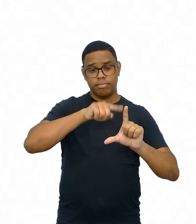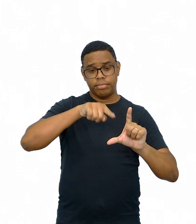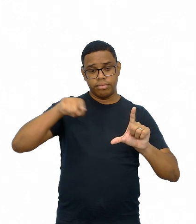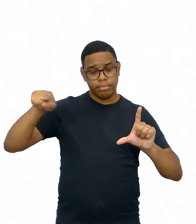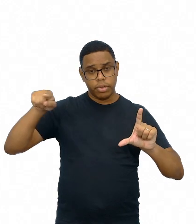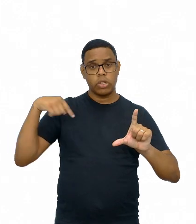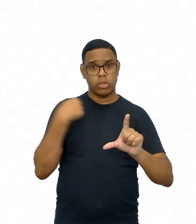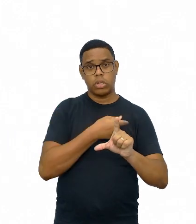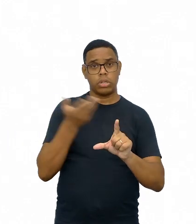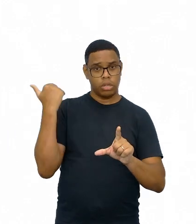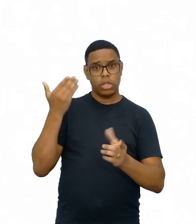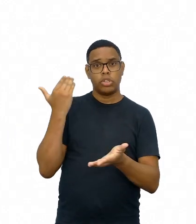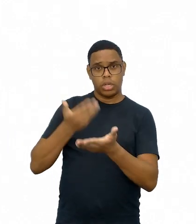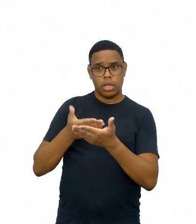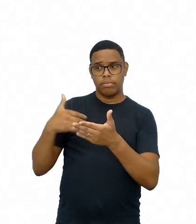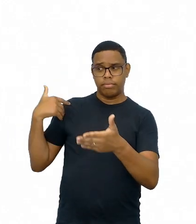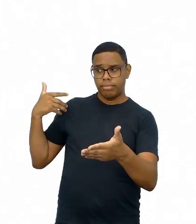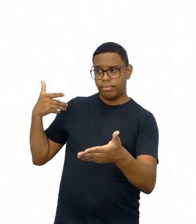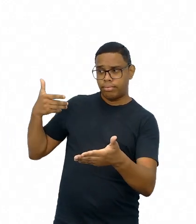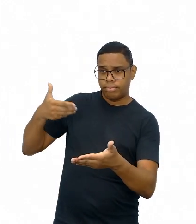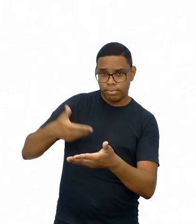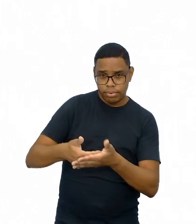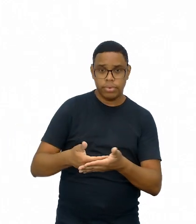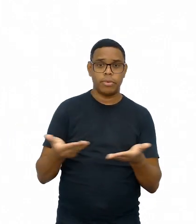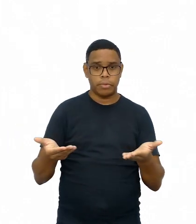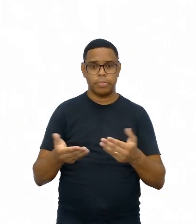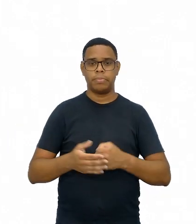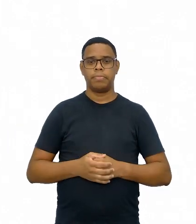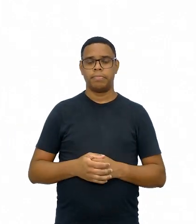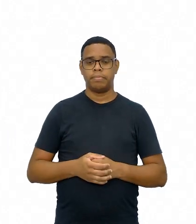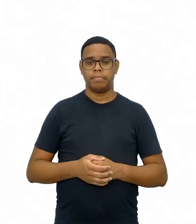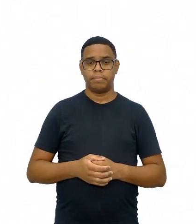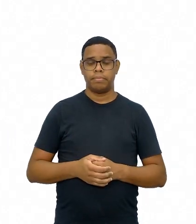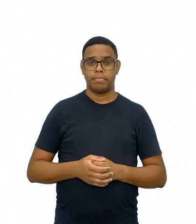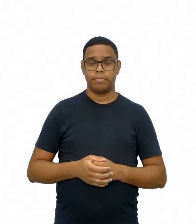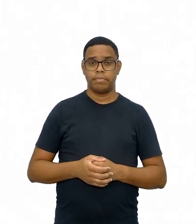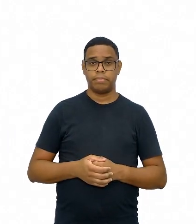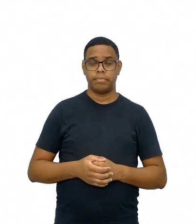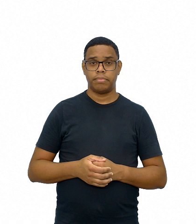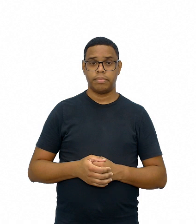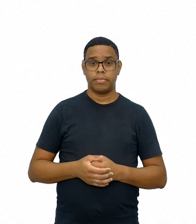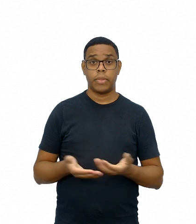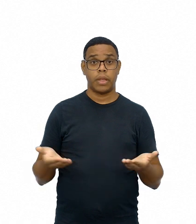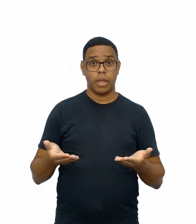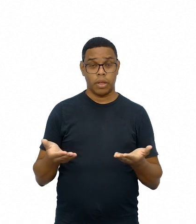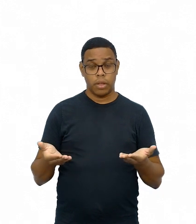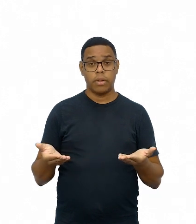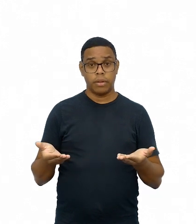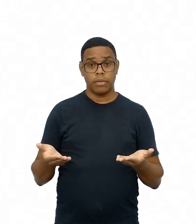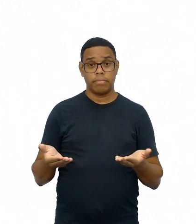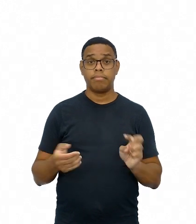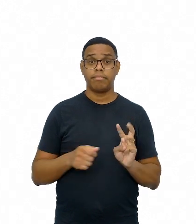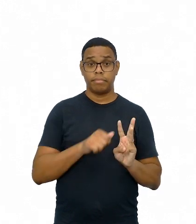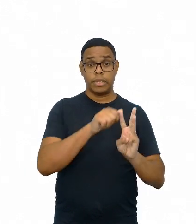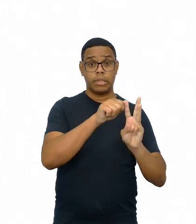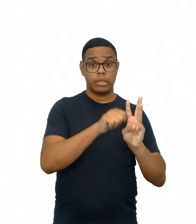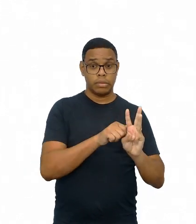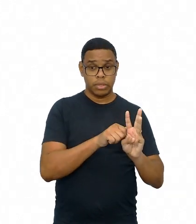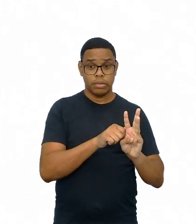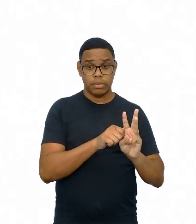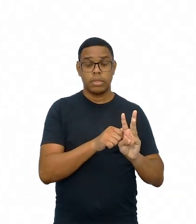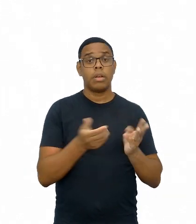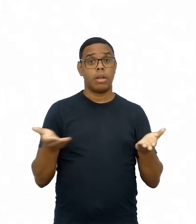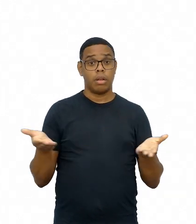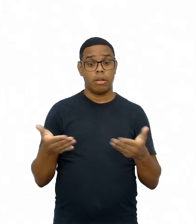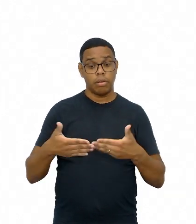já vimos bastante coisa até o momento. Então, seguindo. E agora, olhando aí para o percurso desse